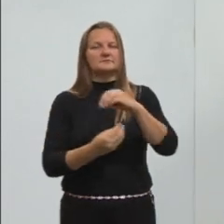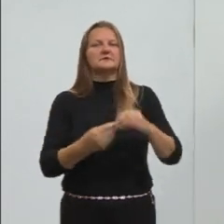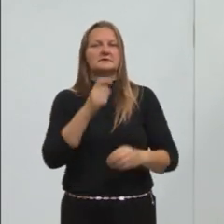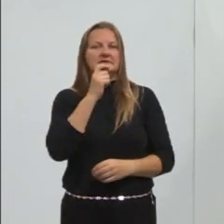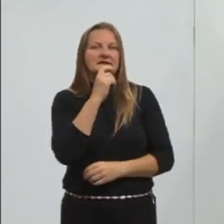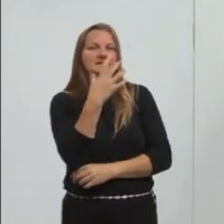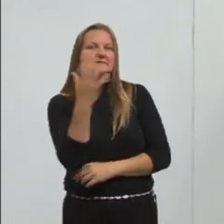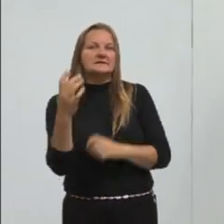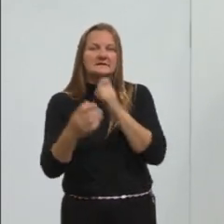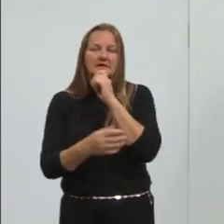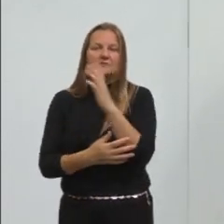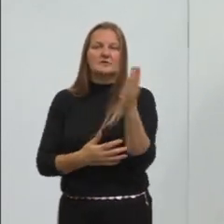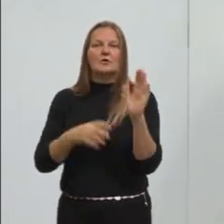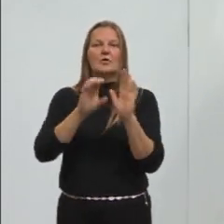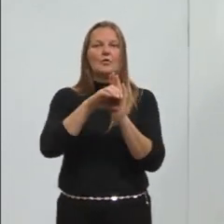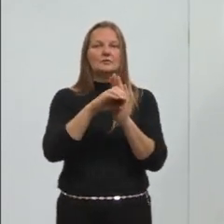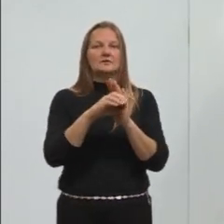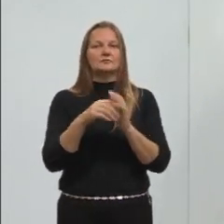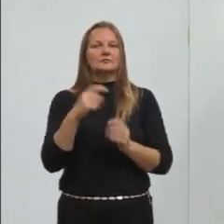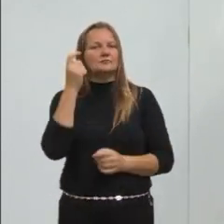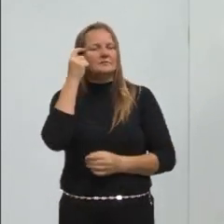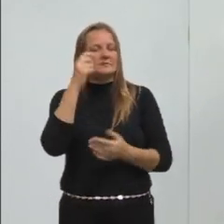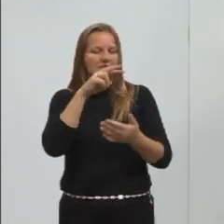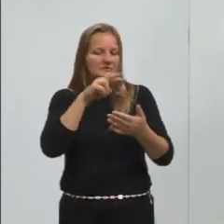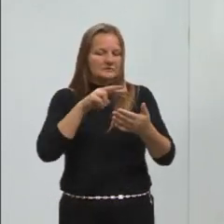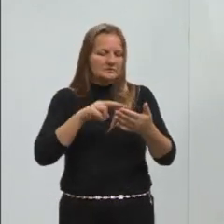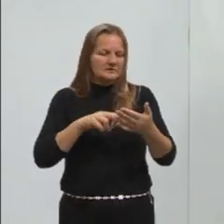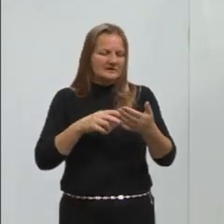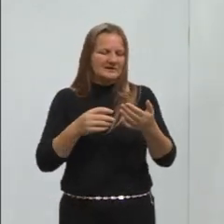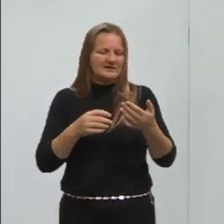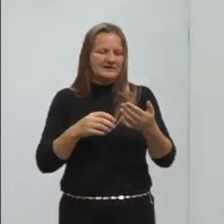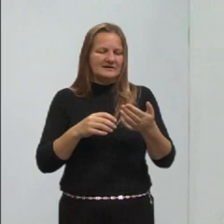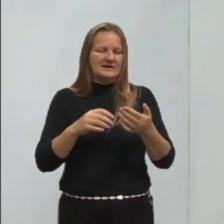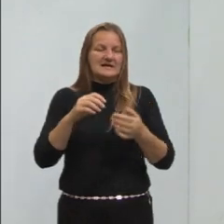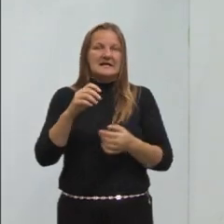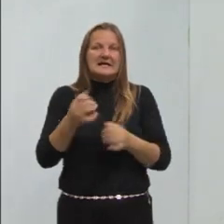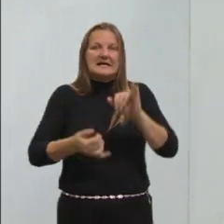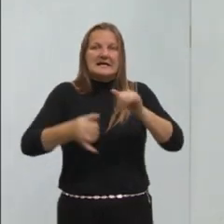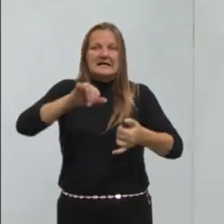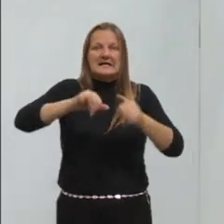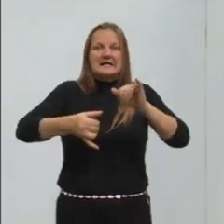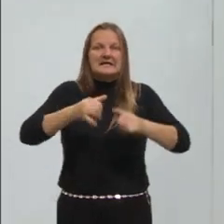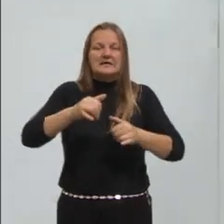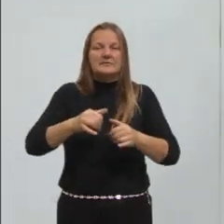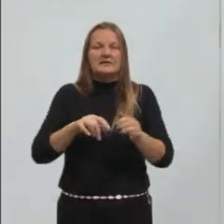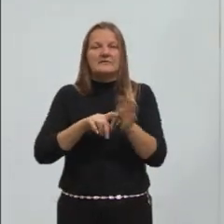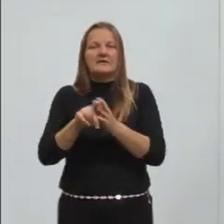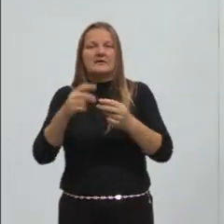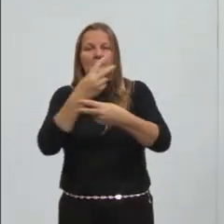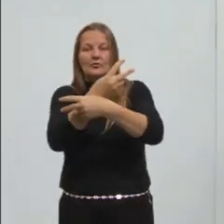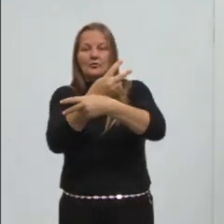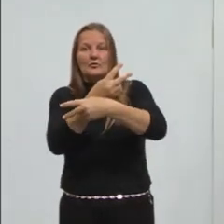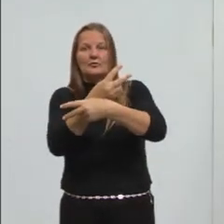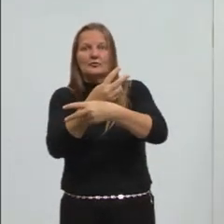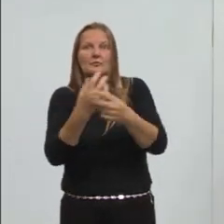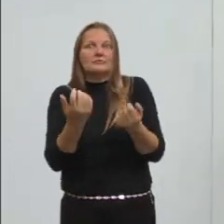Então traz os conceitos aí a pessoa começa a ler aí de química ambiental mas aí vai ele cobra cromossomos